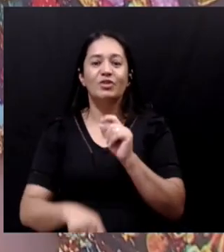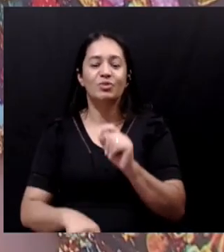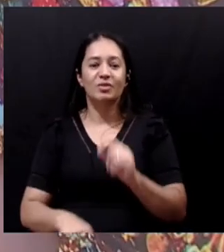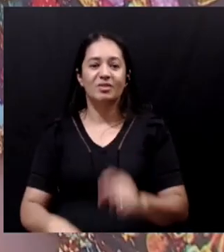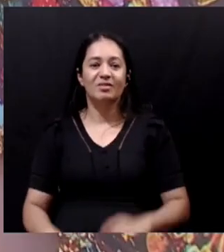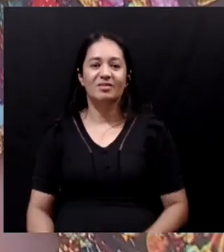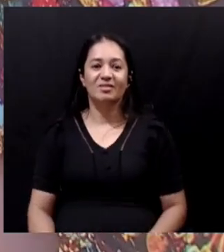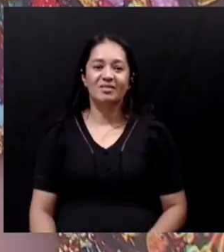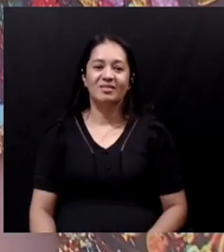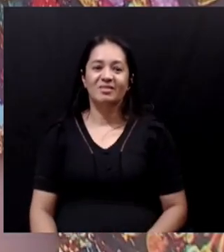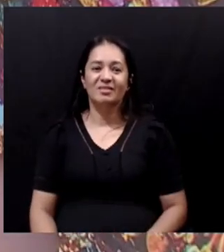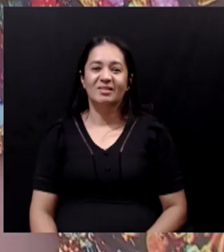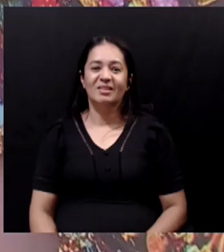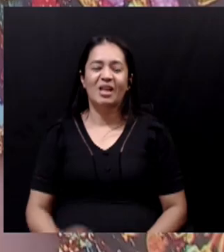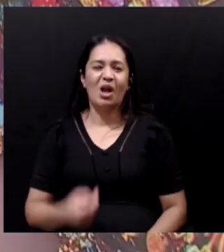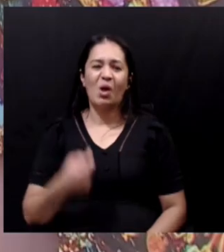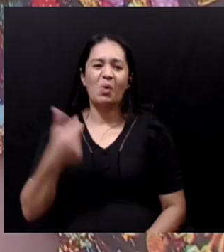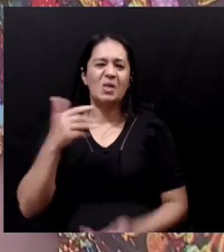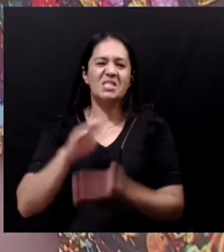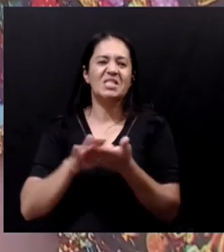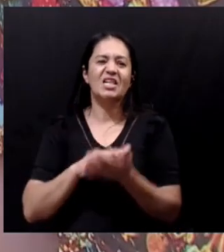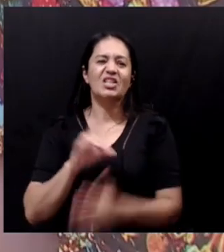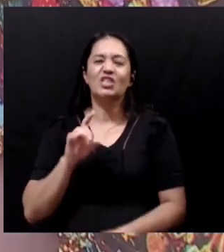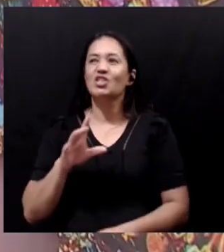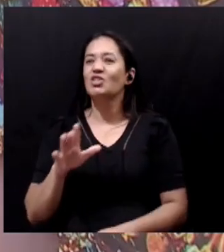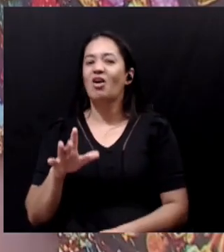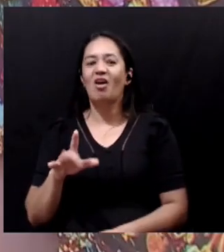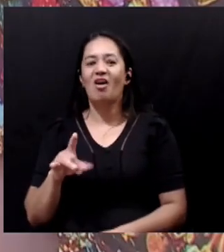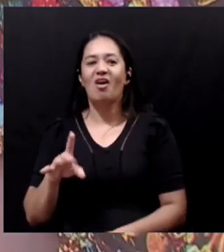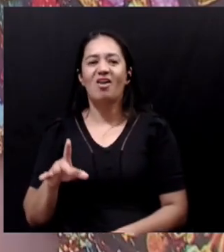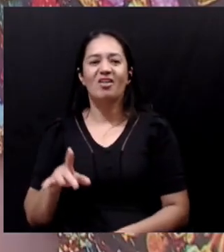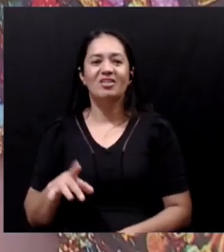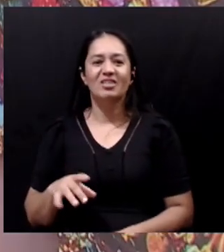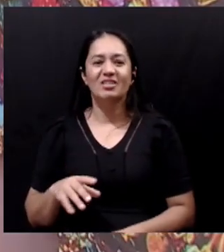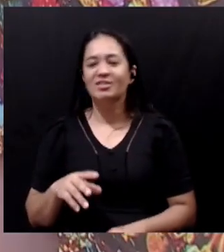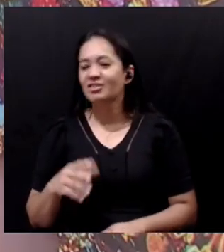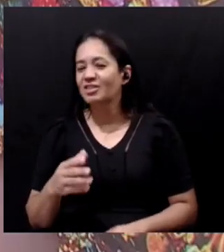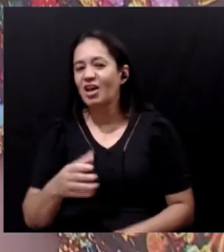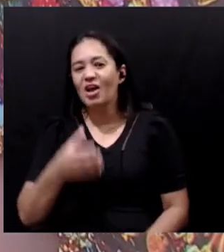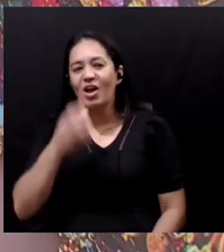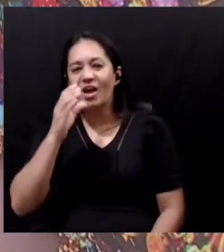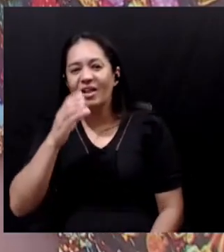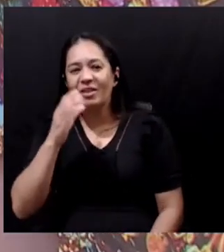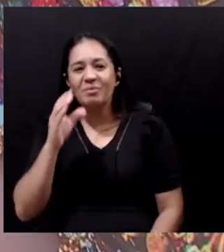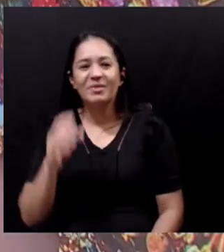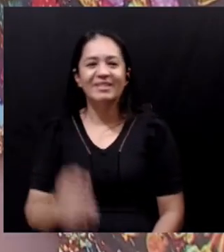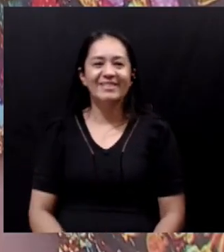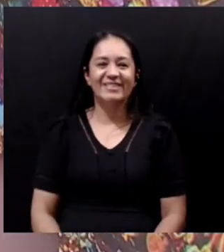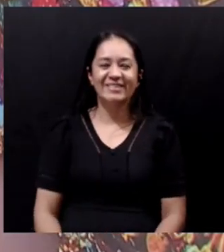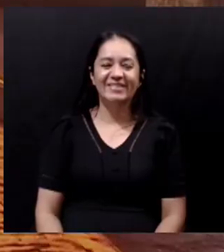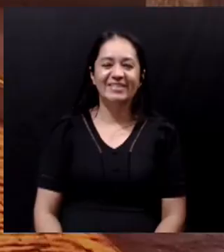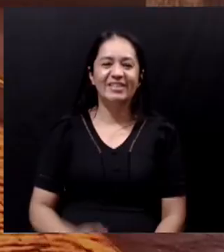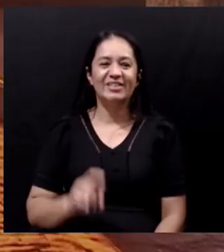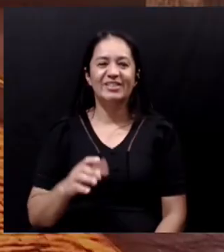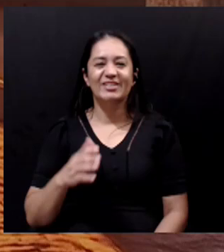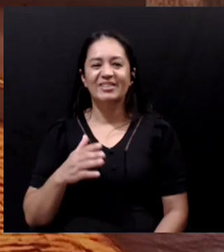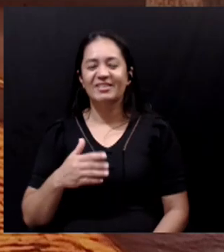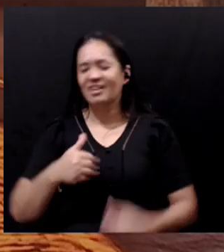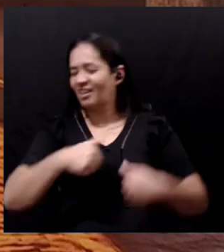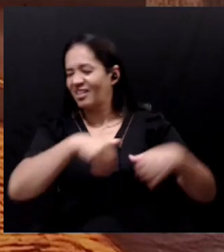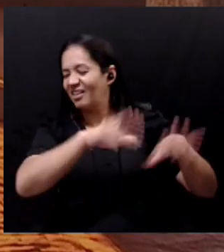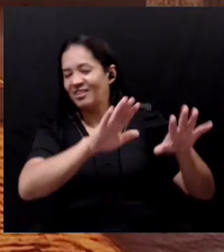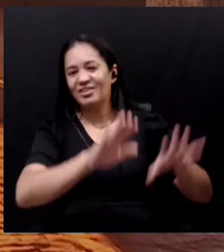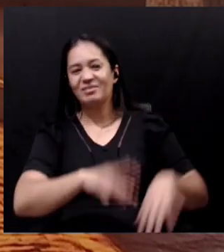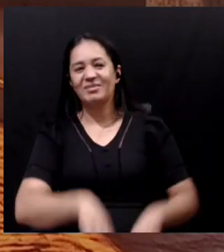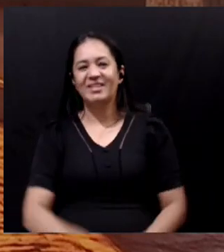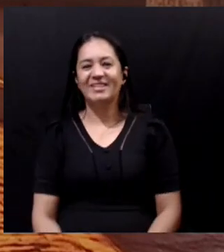Praticamente nada, né? Eu venho aqui mais Na para inspeção. tomar uma cervejinha, não inspeciona nada, deixa para eles. A gente